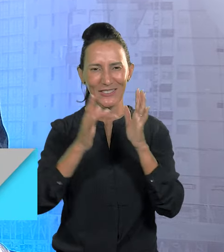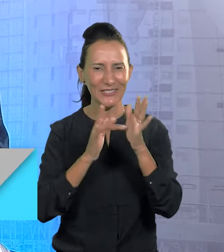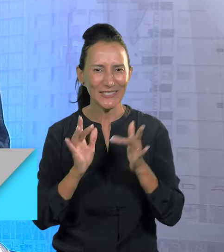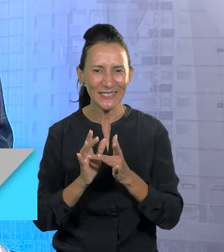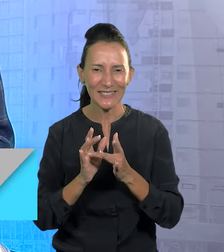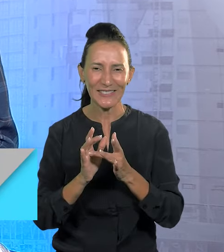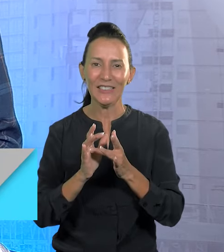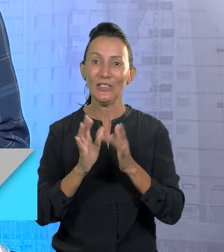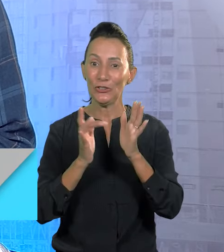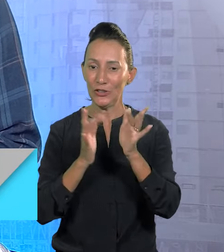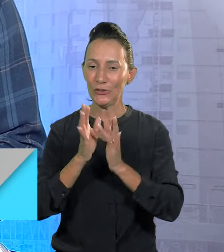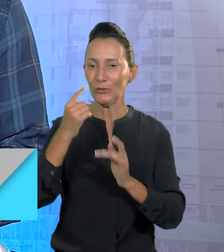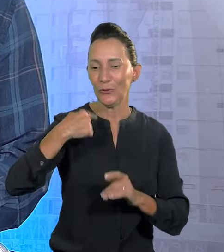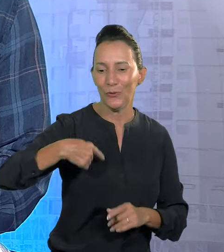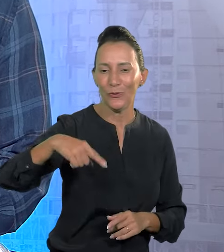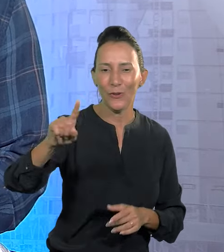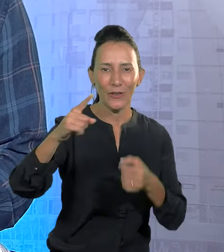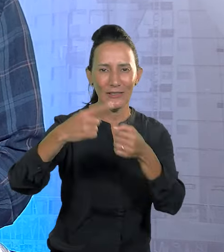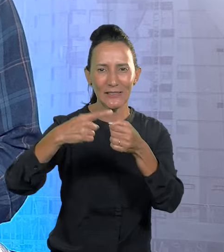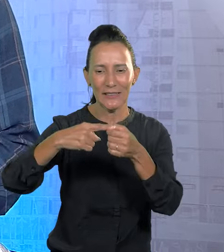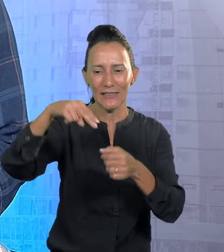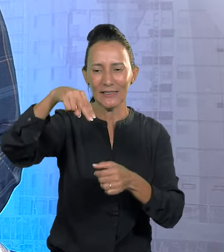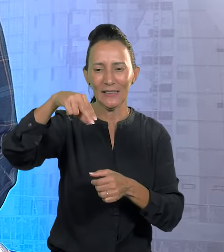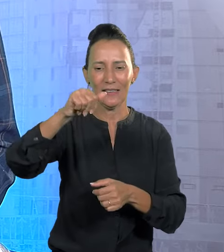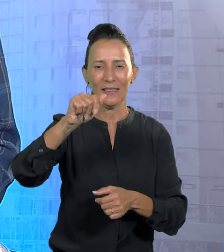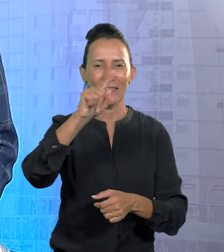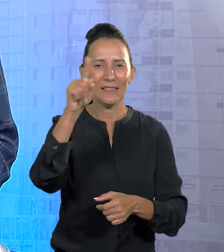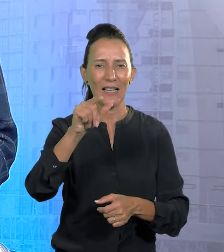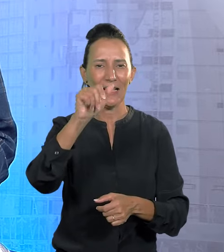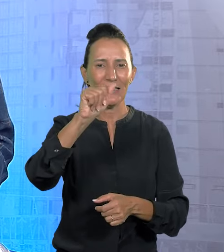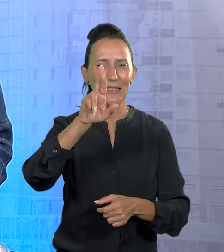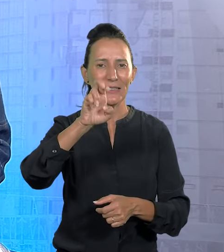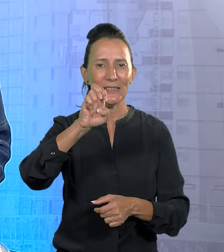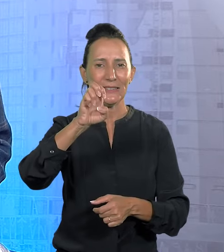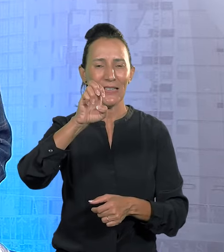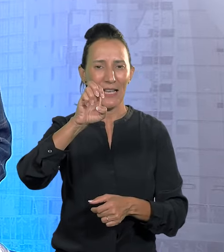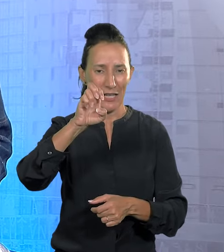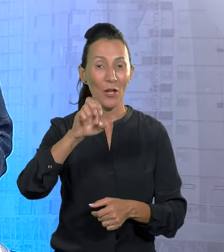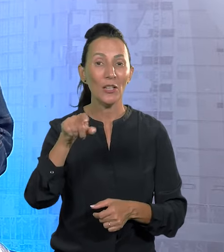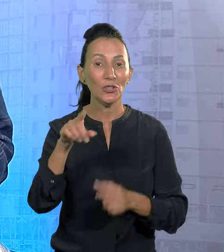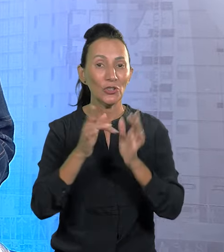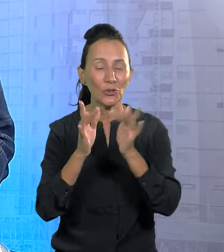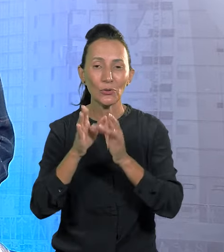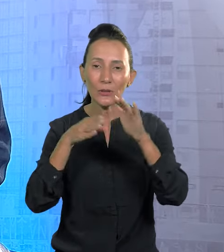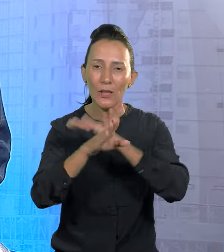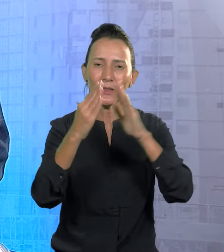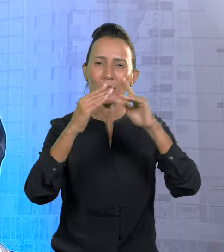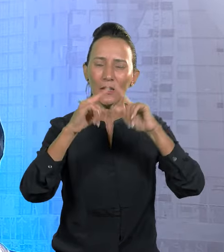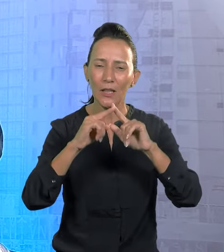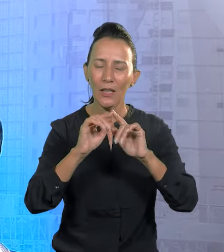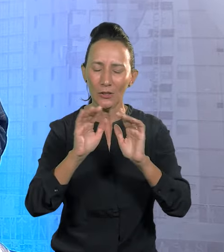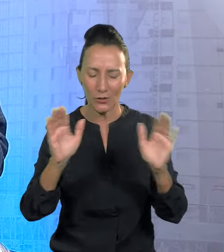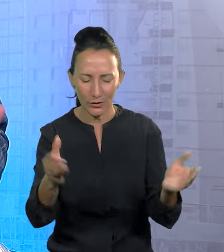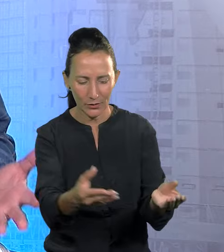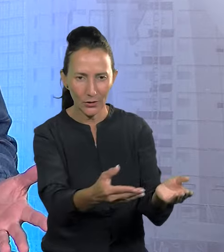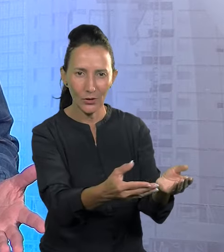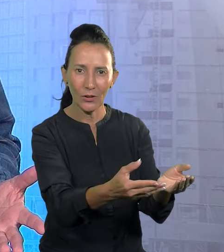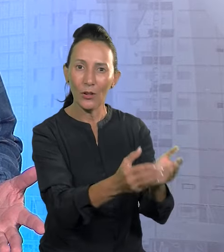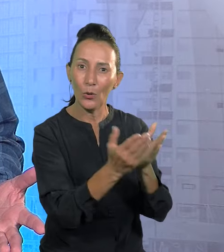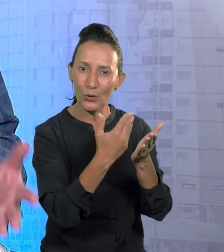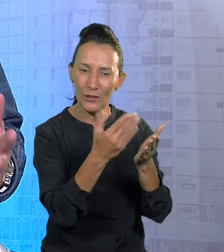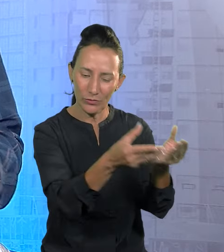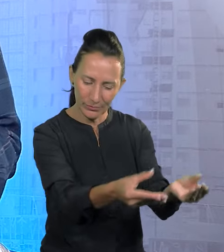onde Jesus, indo para Nazaré, entra numa sinagoga como de costume, coloca-se de pé para ler. E é